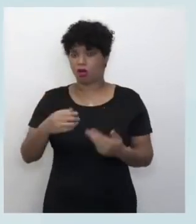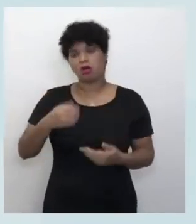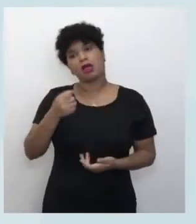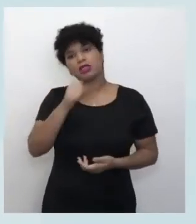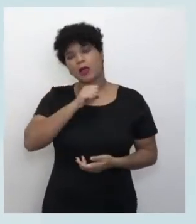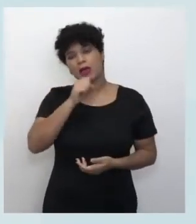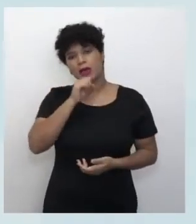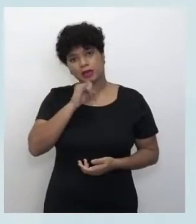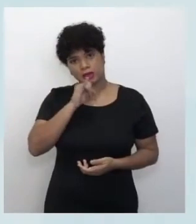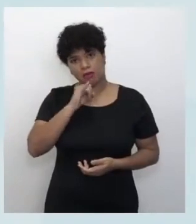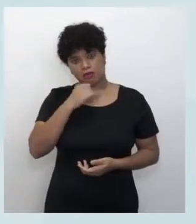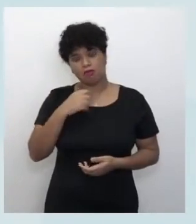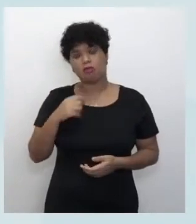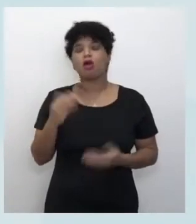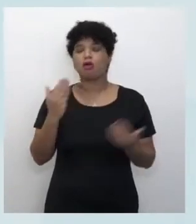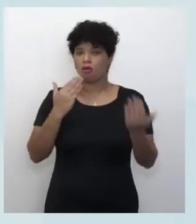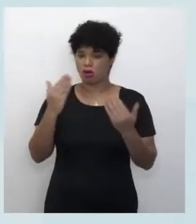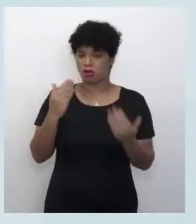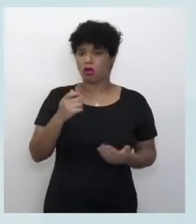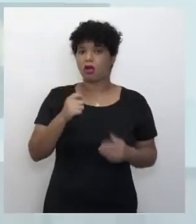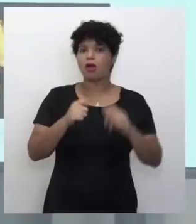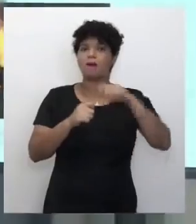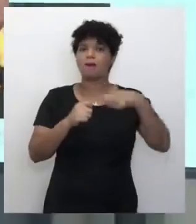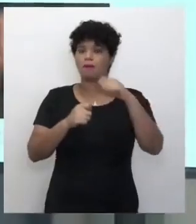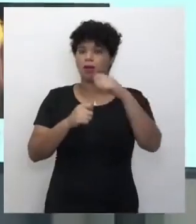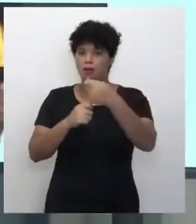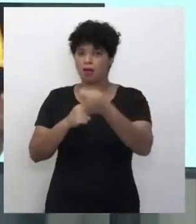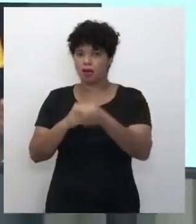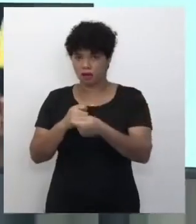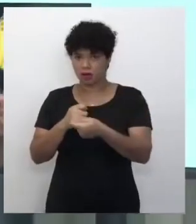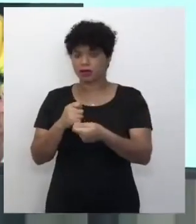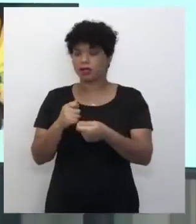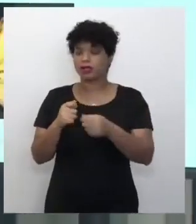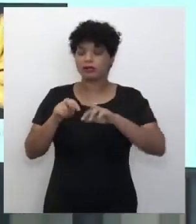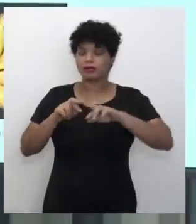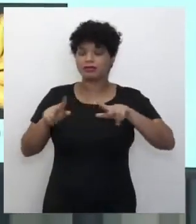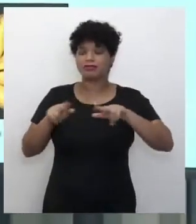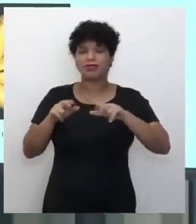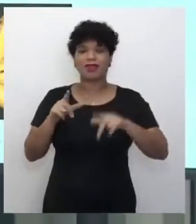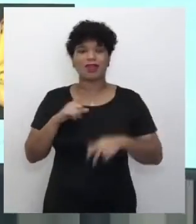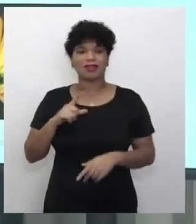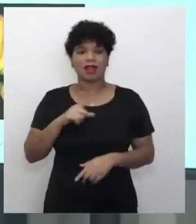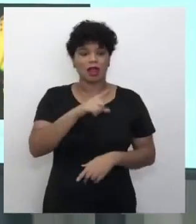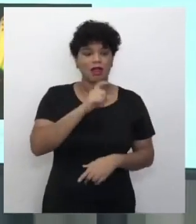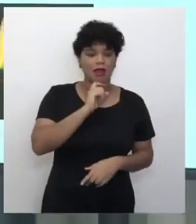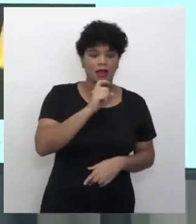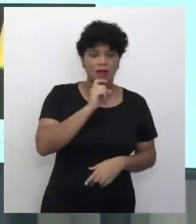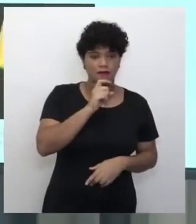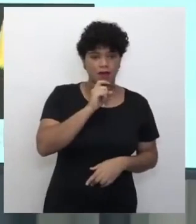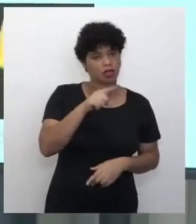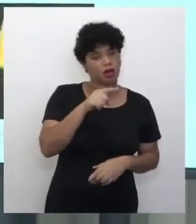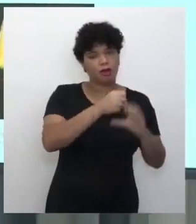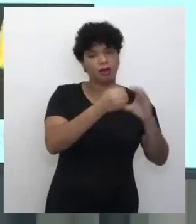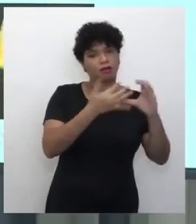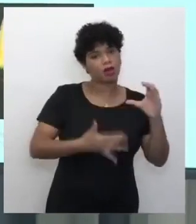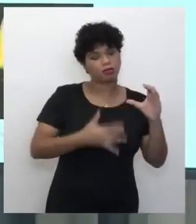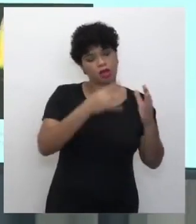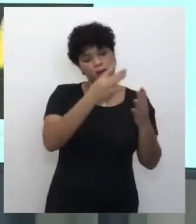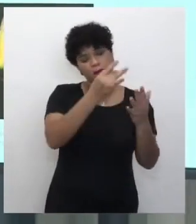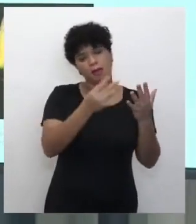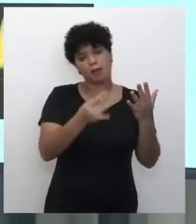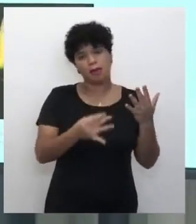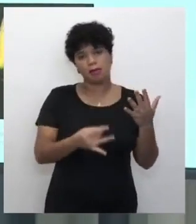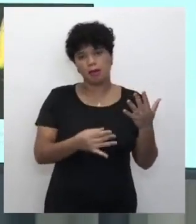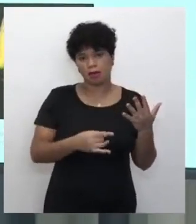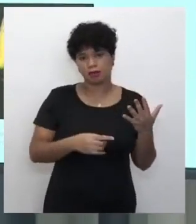está ocorrendo aí uma transformação química. Ela, verde, ela tem uma característica,